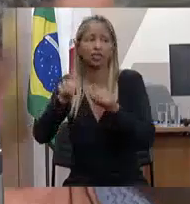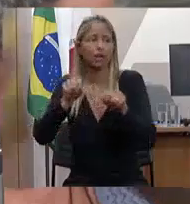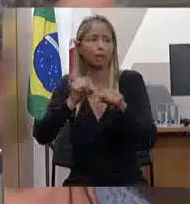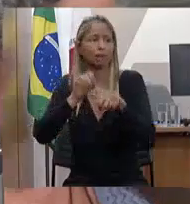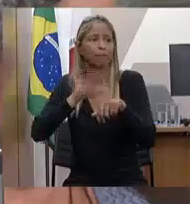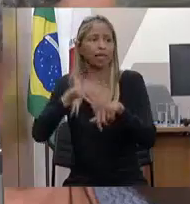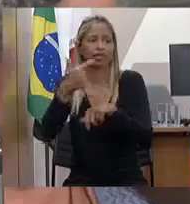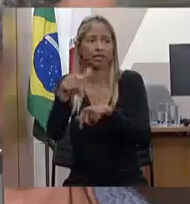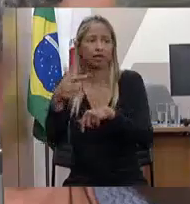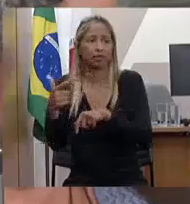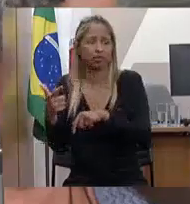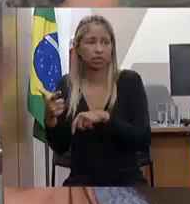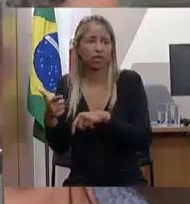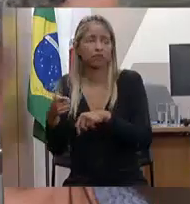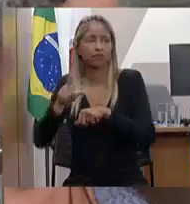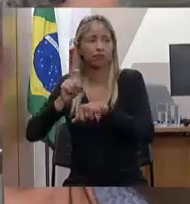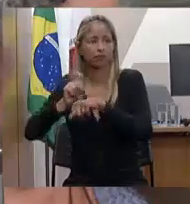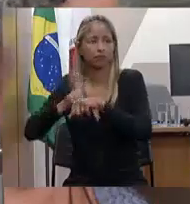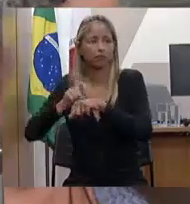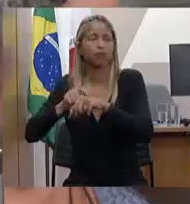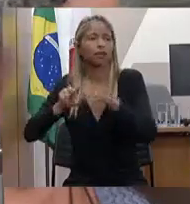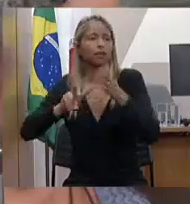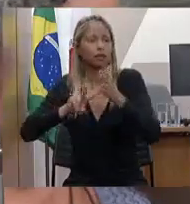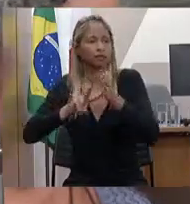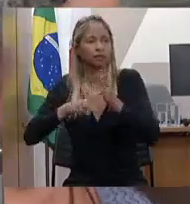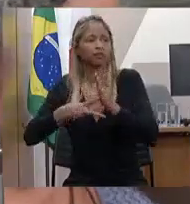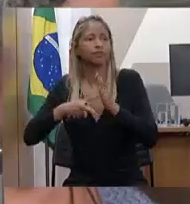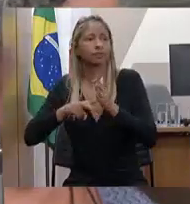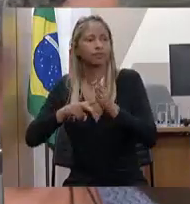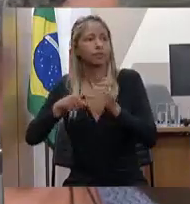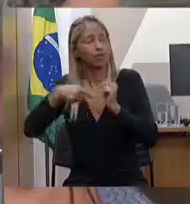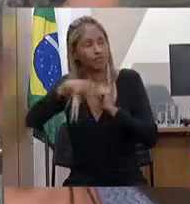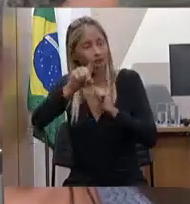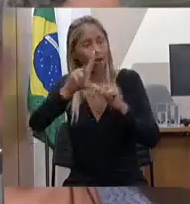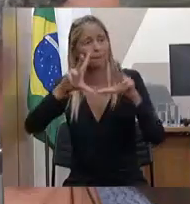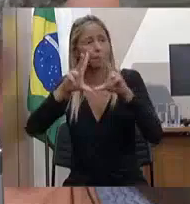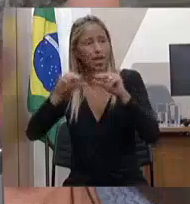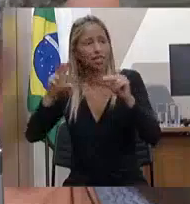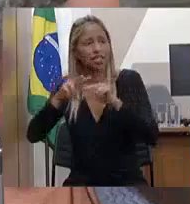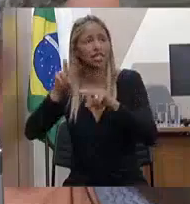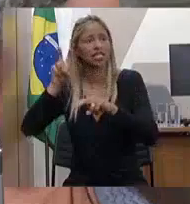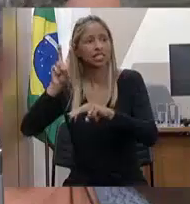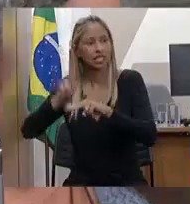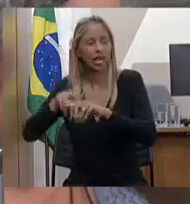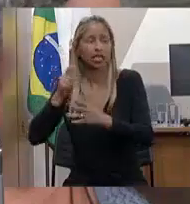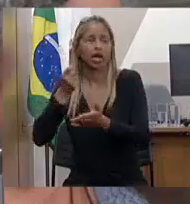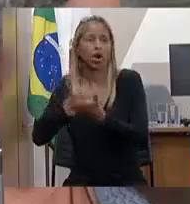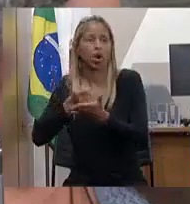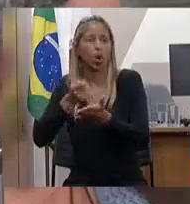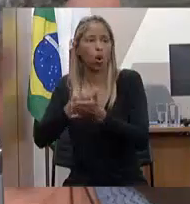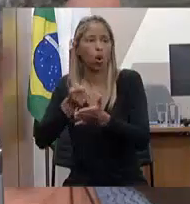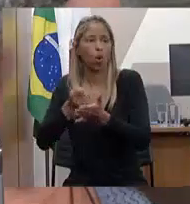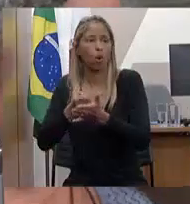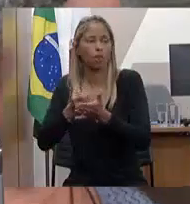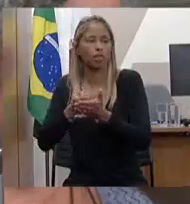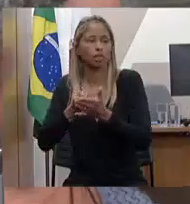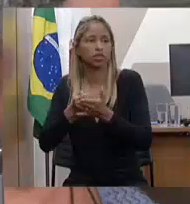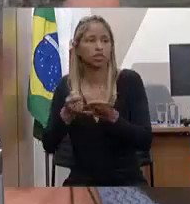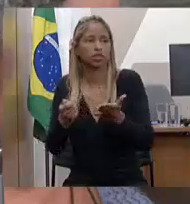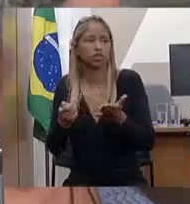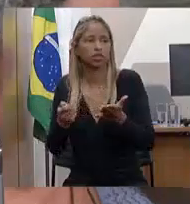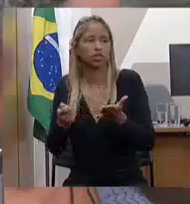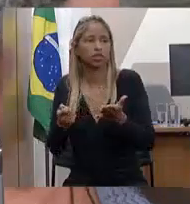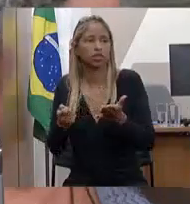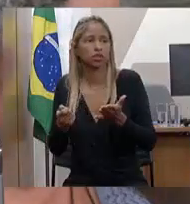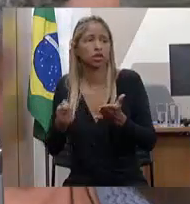falar que não tem é necessário que o movimento sindical Vá para lá sente lá e exija o fato de ser governulo não vai sair